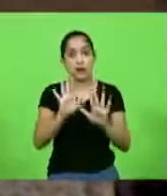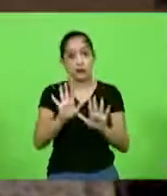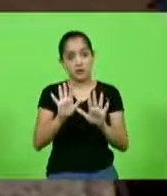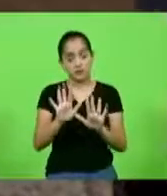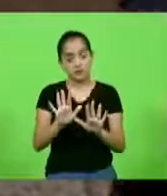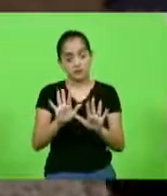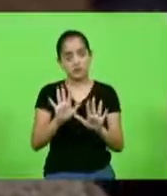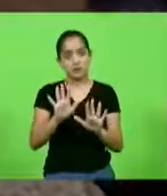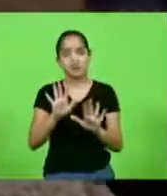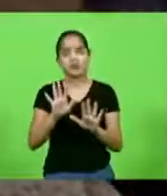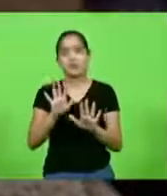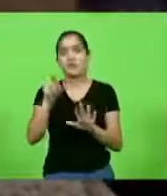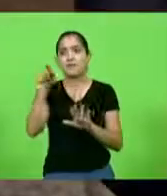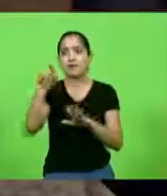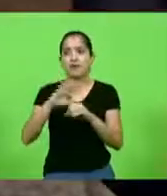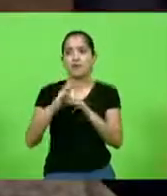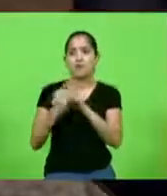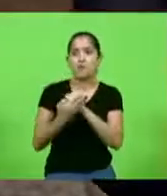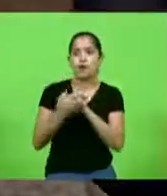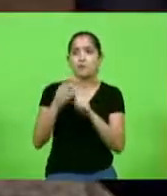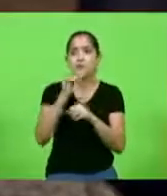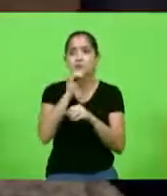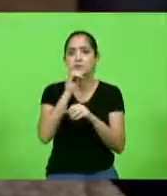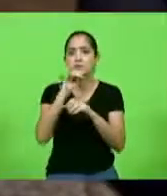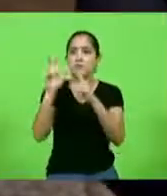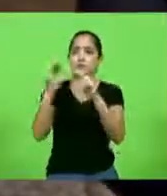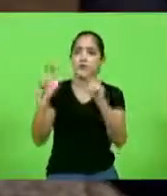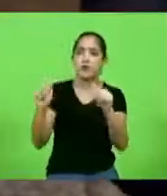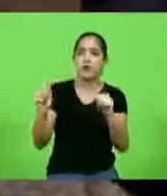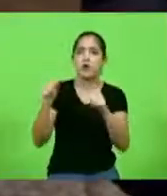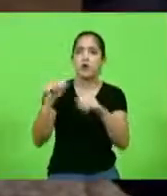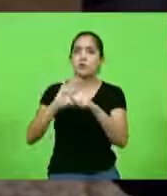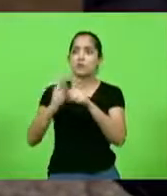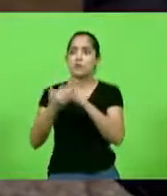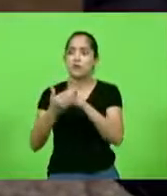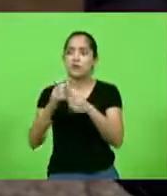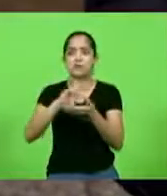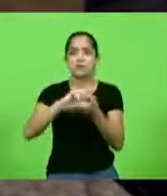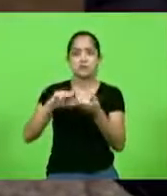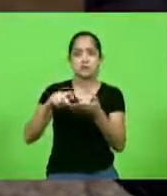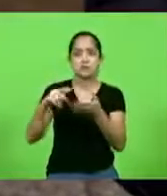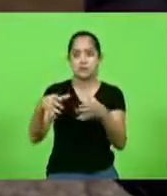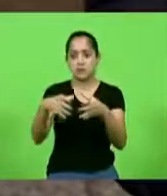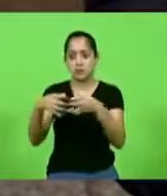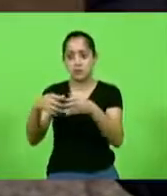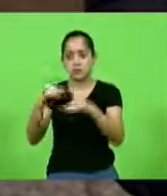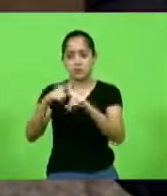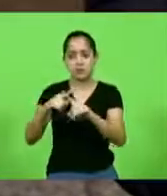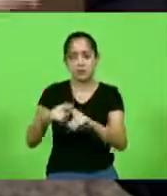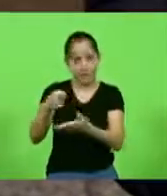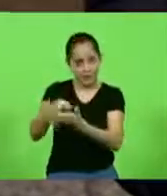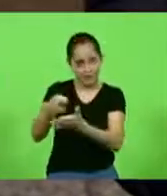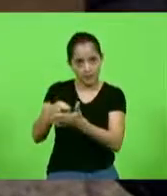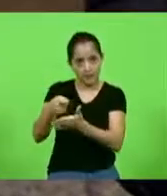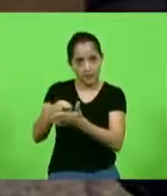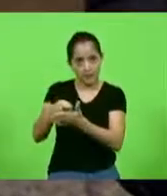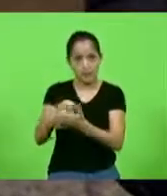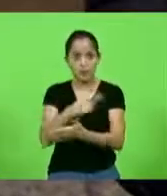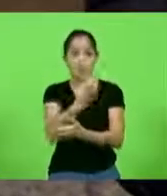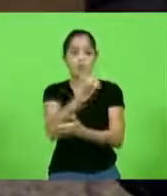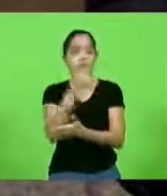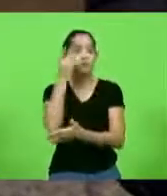você vai pegar o bairro aqui de Florianópolis, o Sambaqui, lá onde tem um torneio, e vai obrigar eles a fazer uma coisa porque um deputado